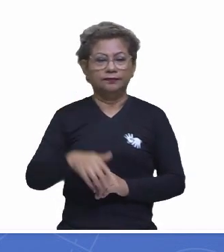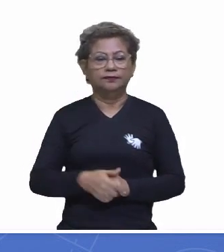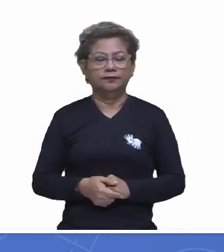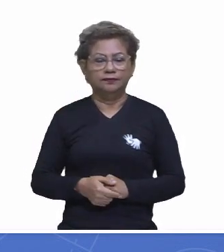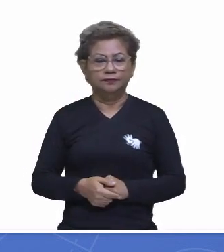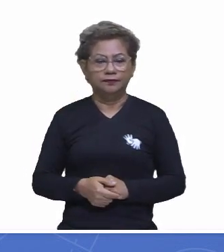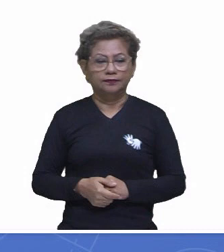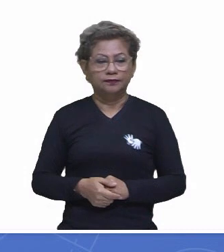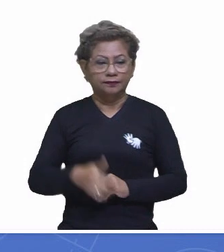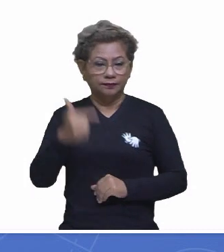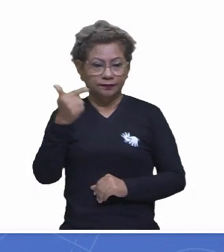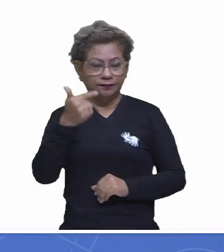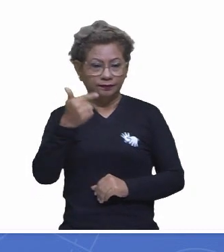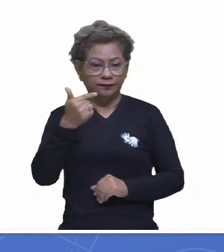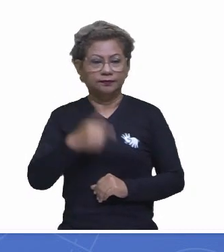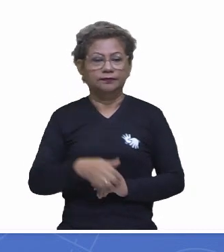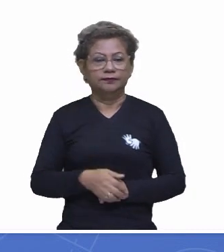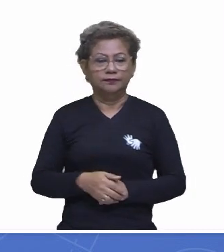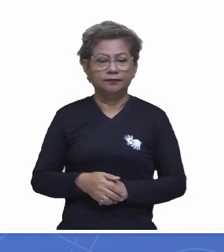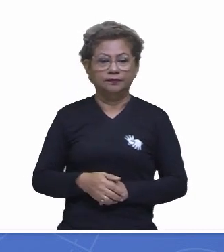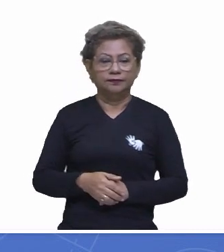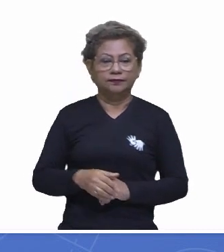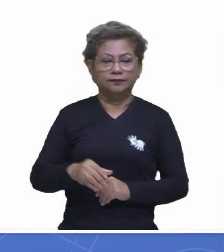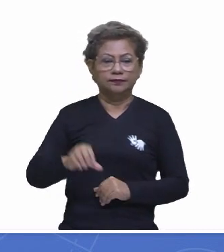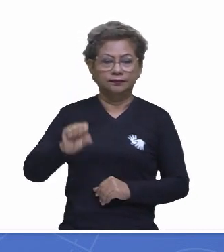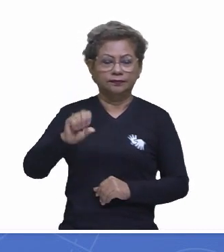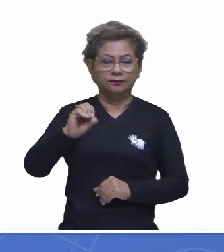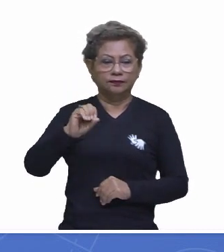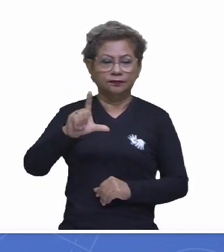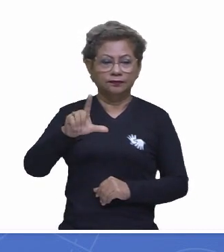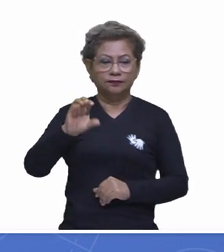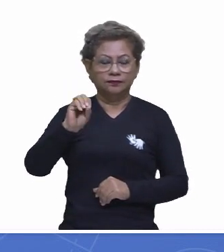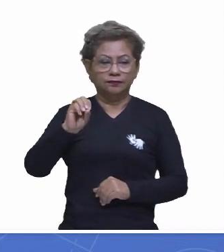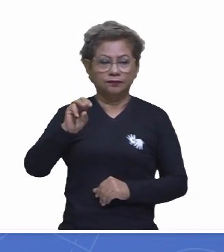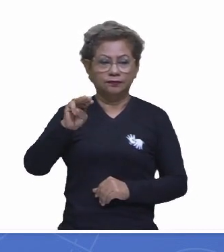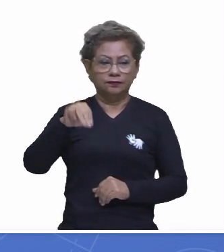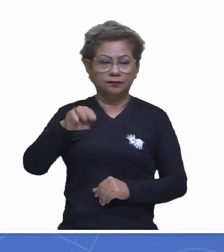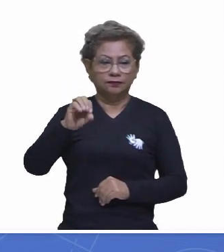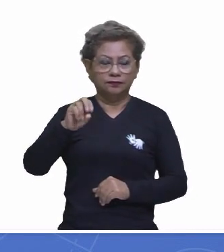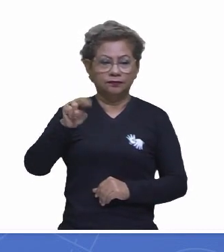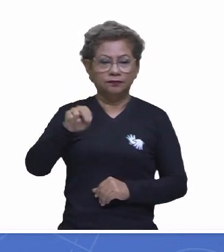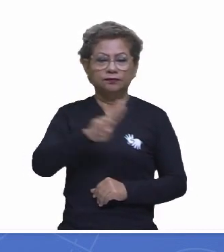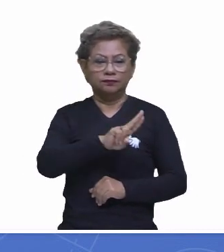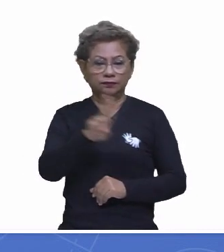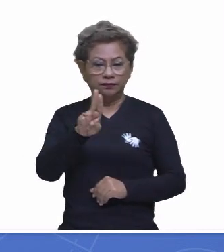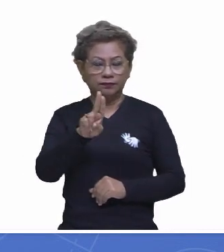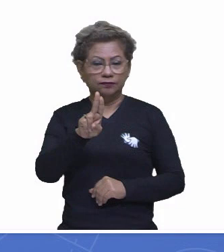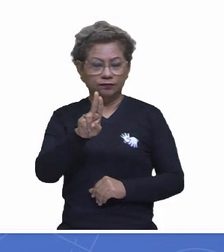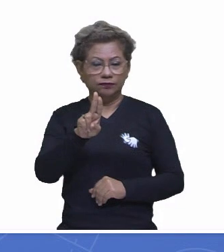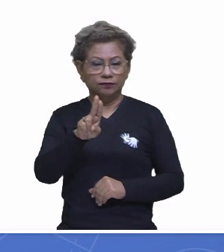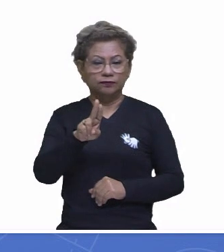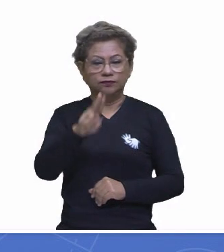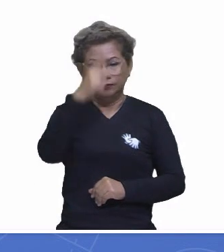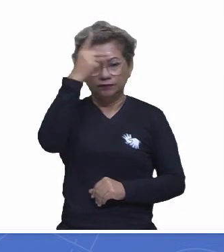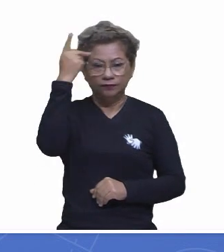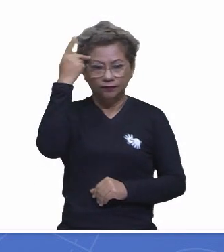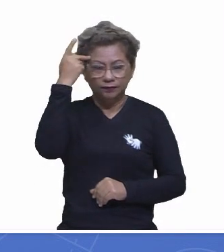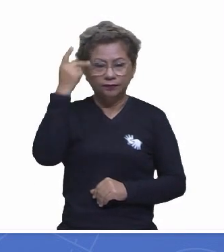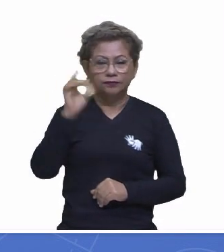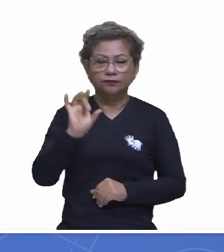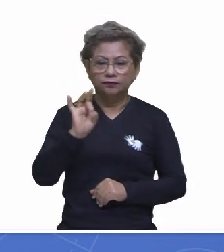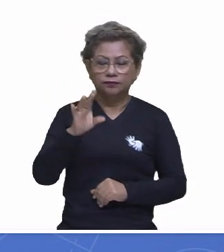Na segunda, né, nós temos Solomon, é um nome próprio, é uma pessoa só, então aqui eu já devo utilizar o passado verbo to be,